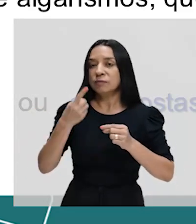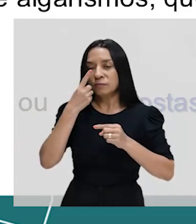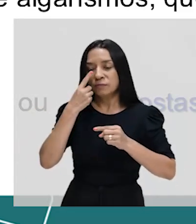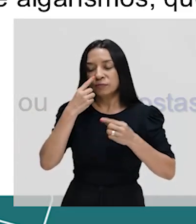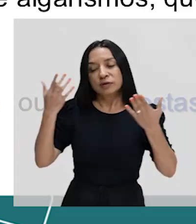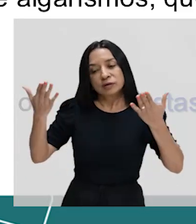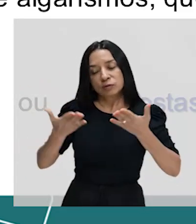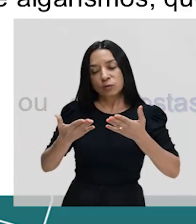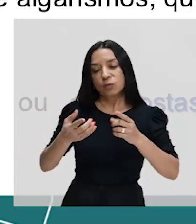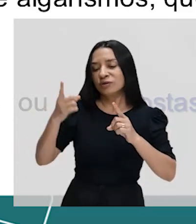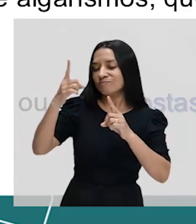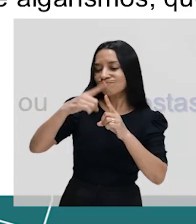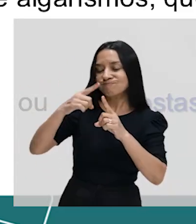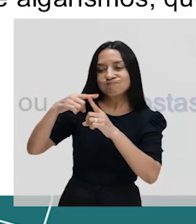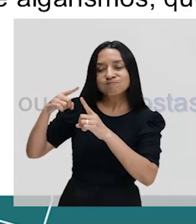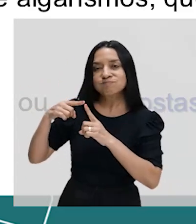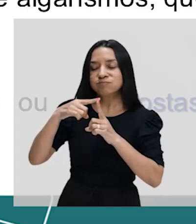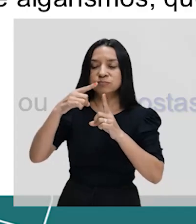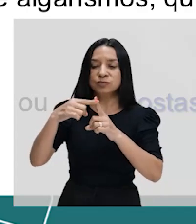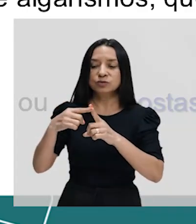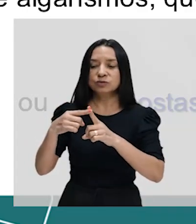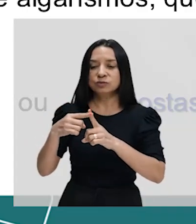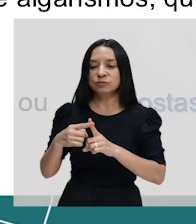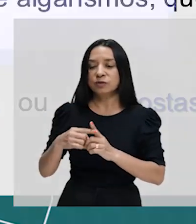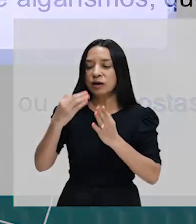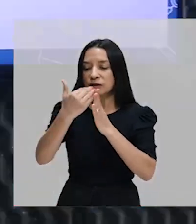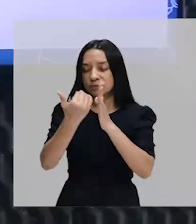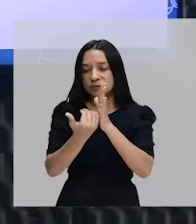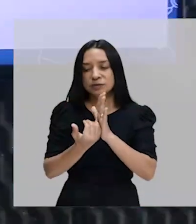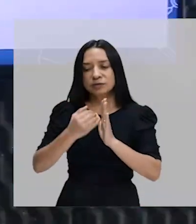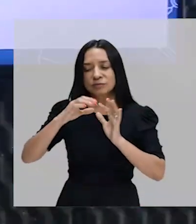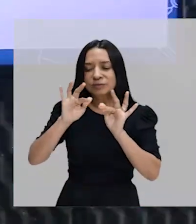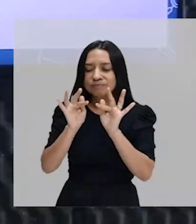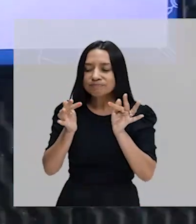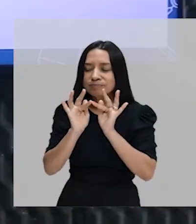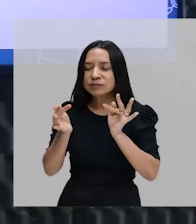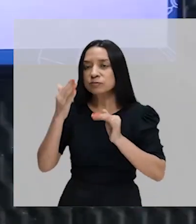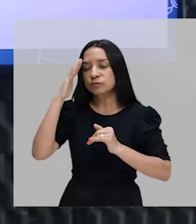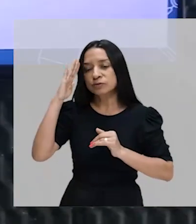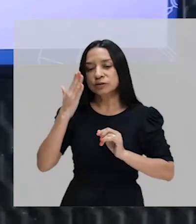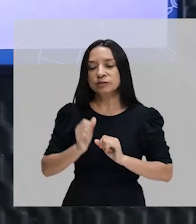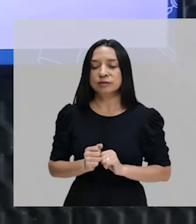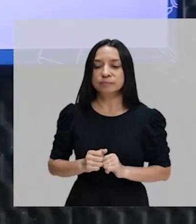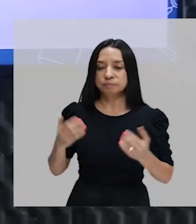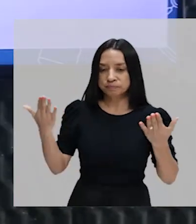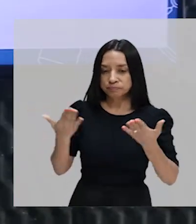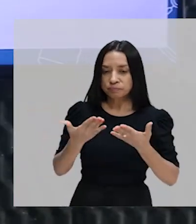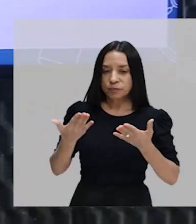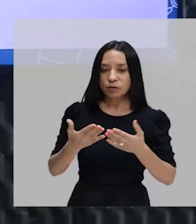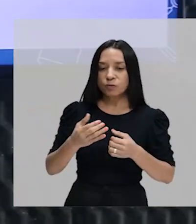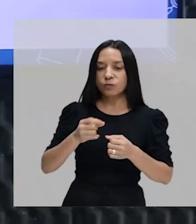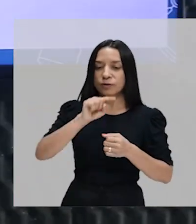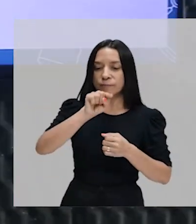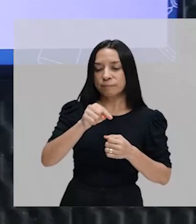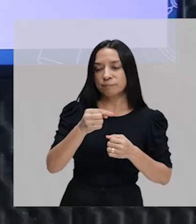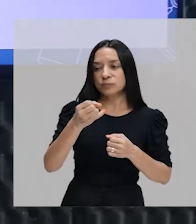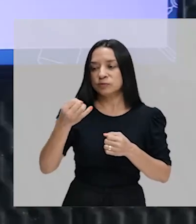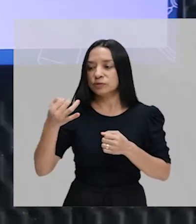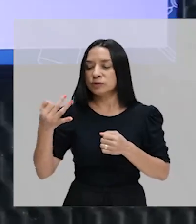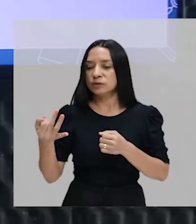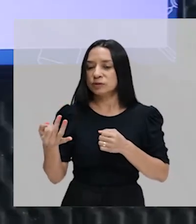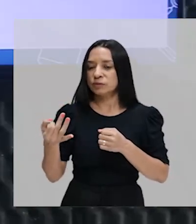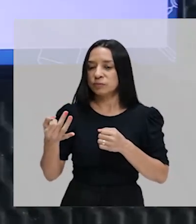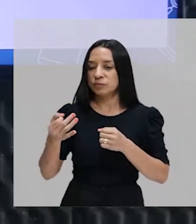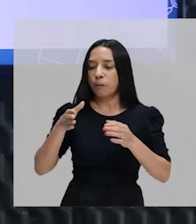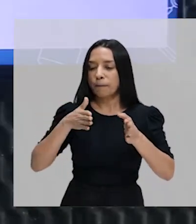classificação ela é bem simples para se compreender, tá? Vamos ver a chamada dízima periódica simples.